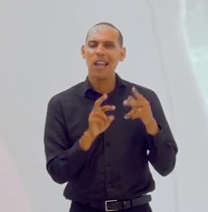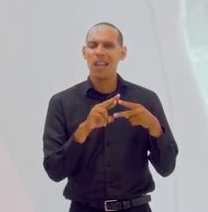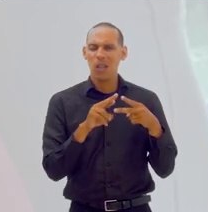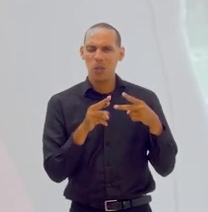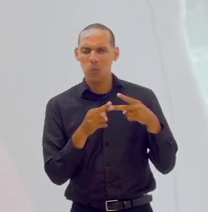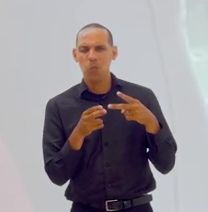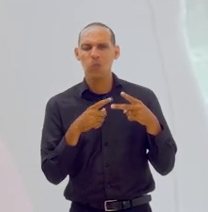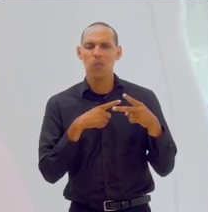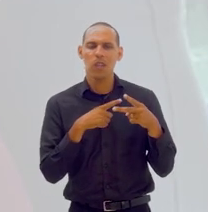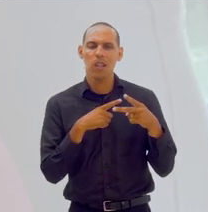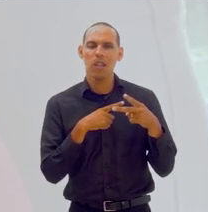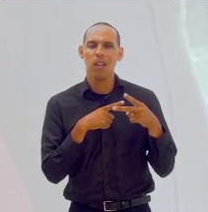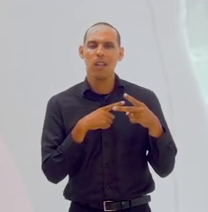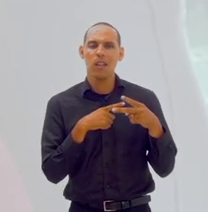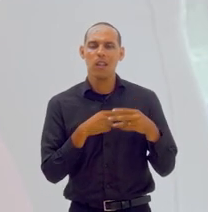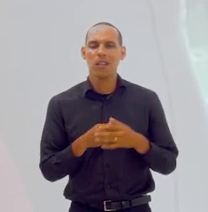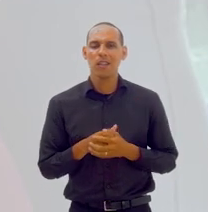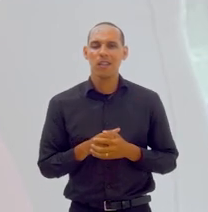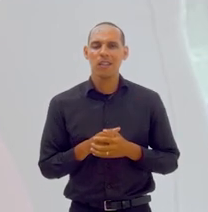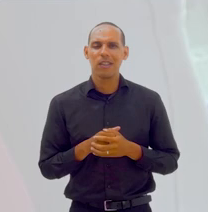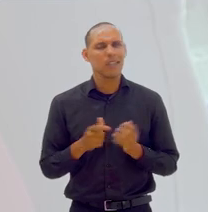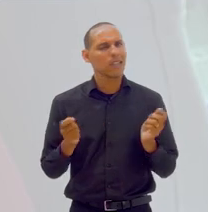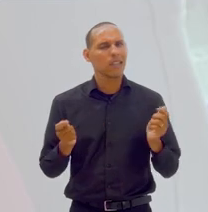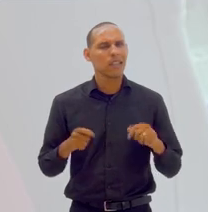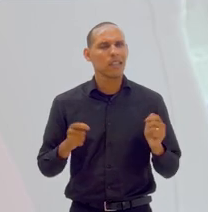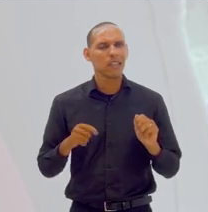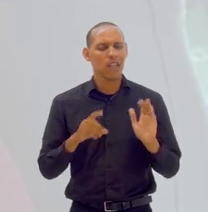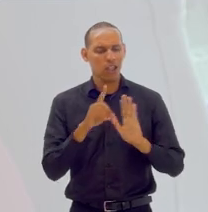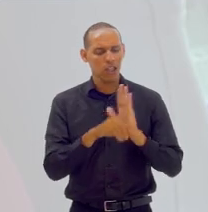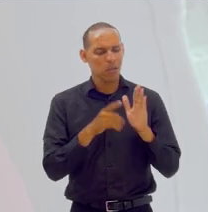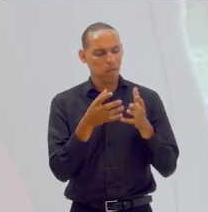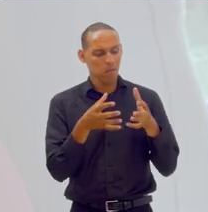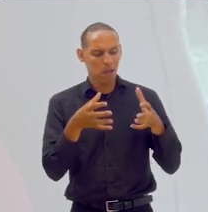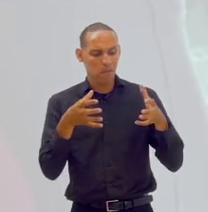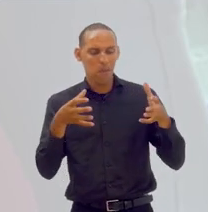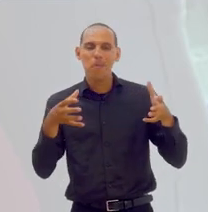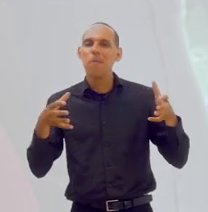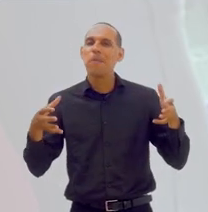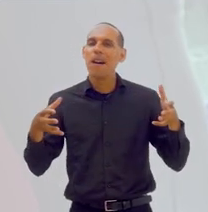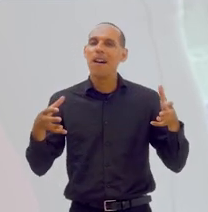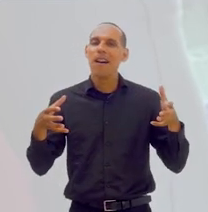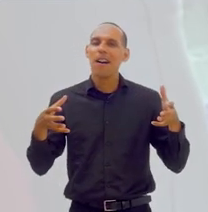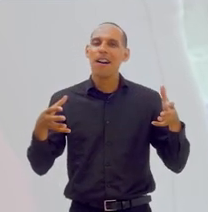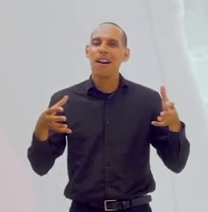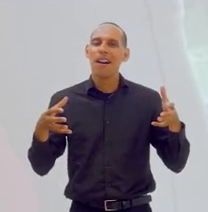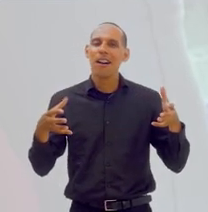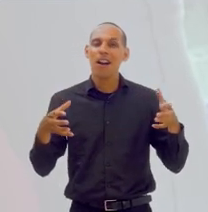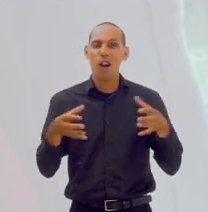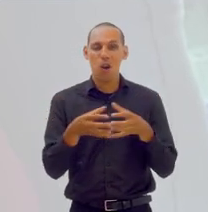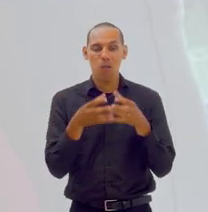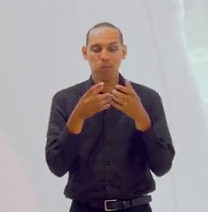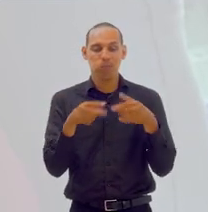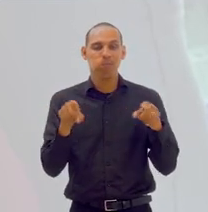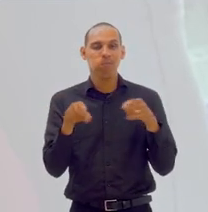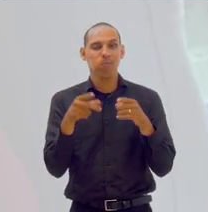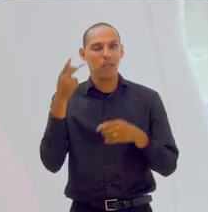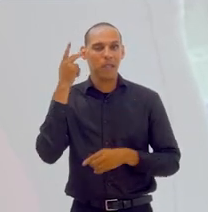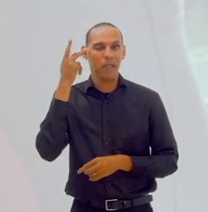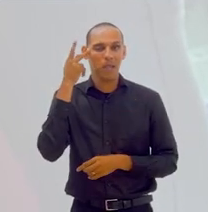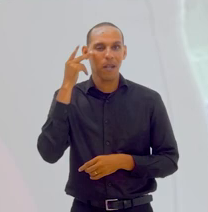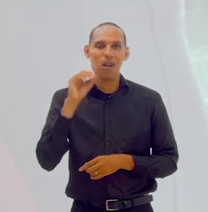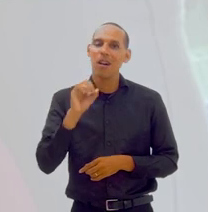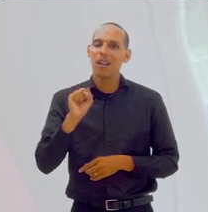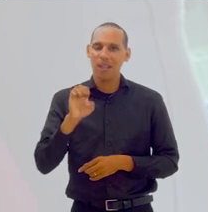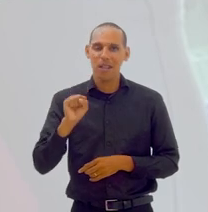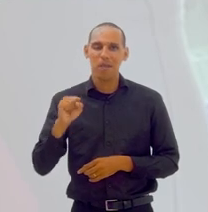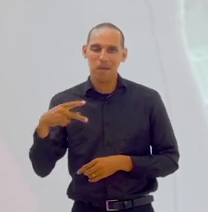recursos que poderiam dar uma dimensão maior ainda à Orquestra Sinfônica de São Paulo,